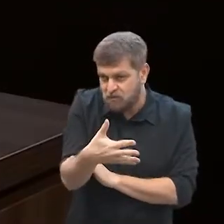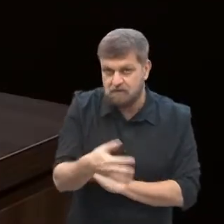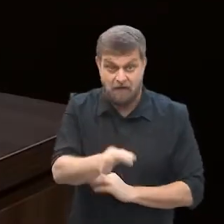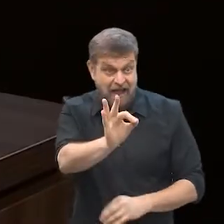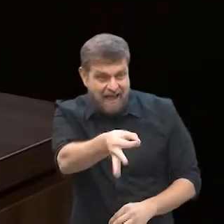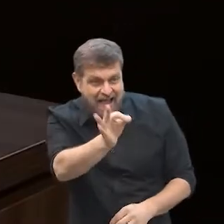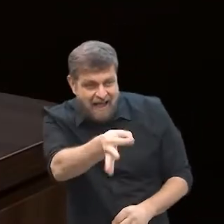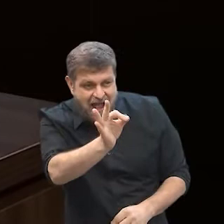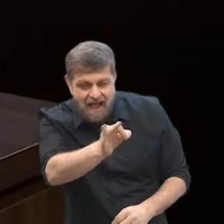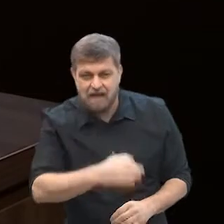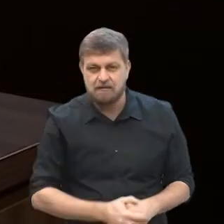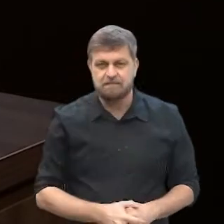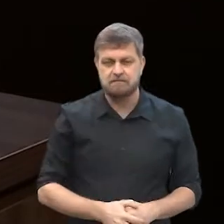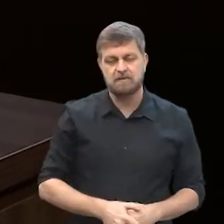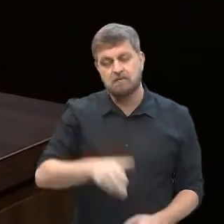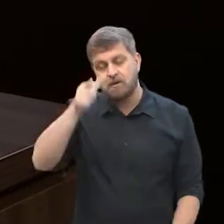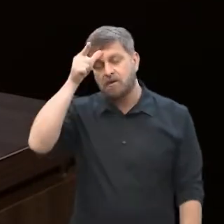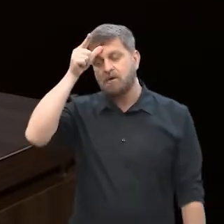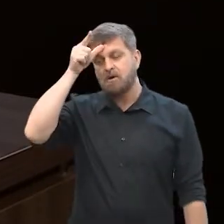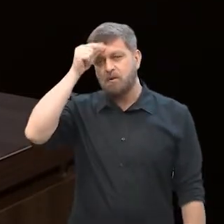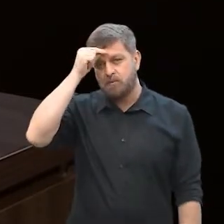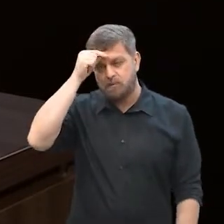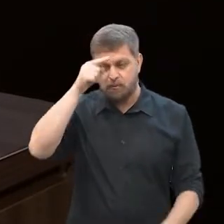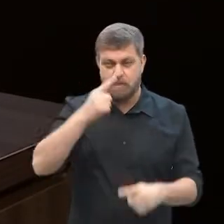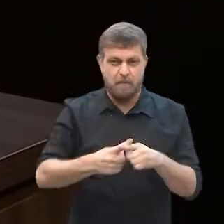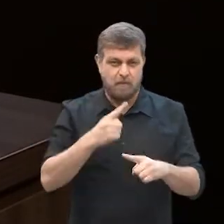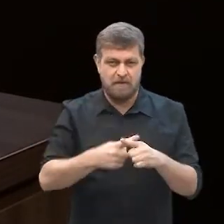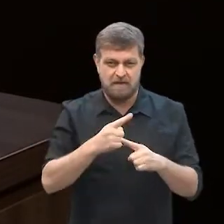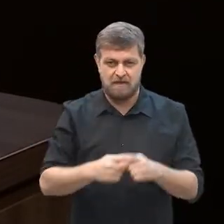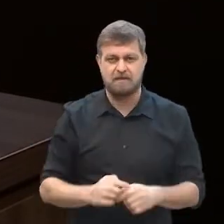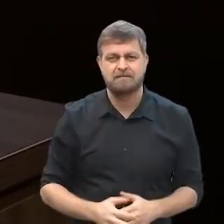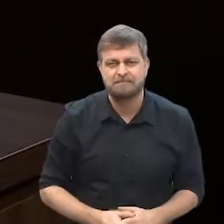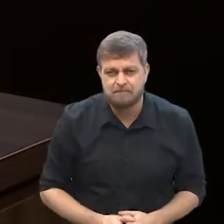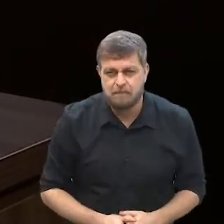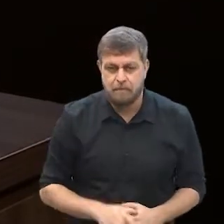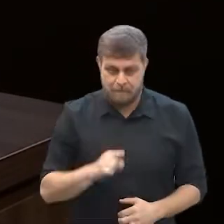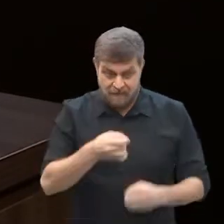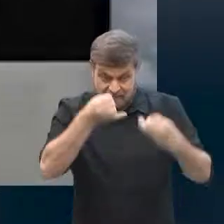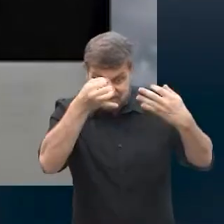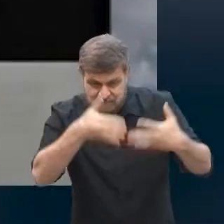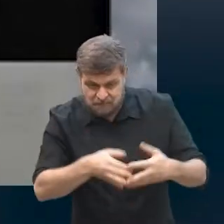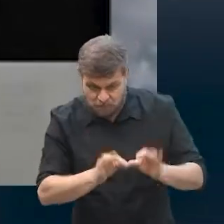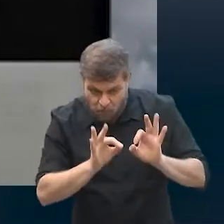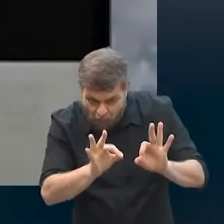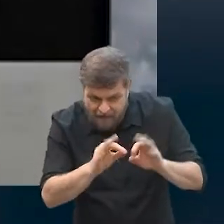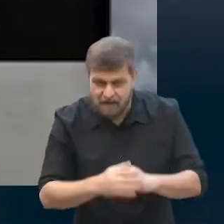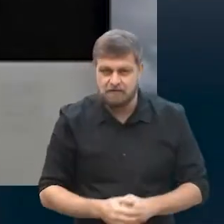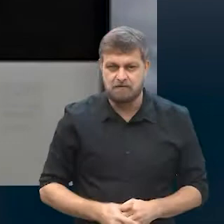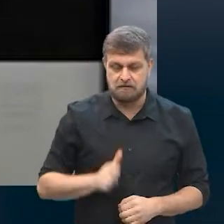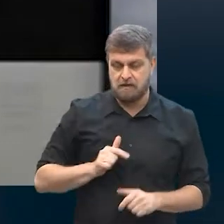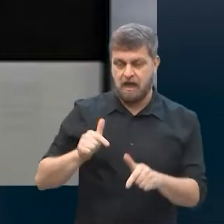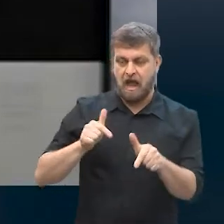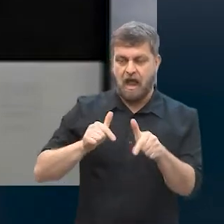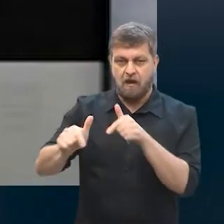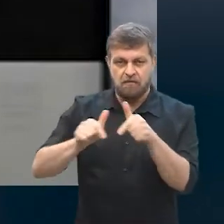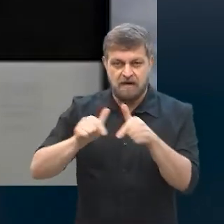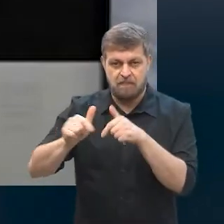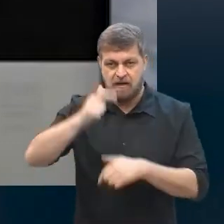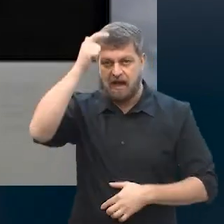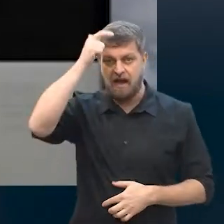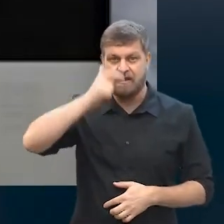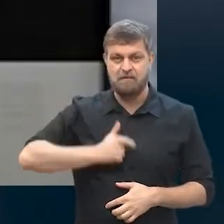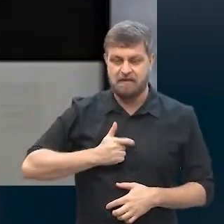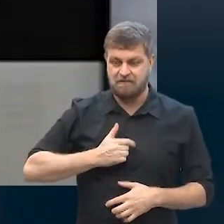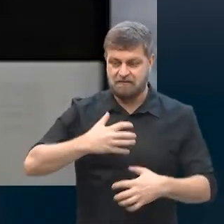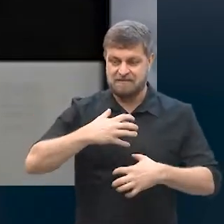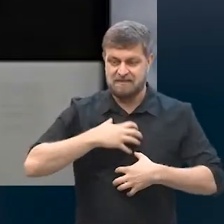Exatamente. Isso me dava tranquilidade, porque é exatamente isso. Você colocou bem o ponto. eu tinha, no mesmo emprego, eu tinha vários